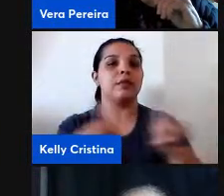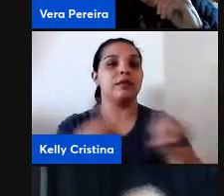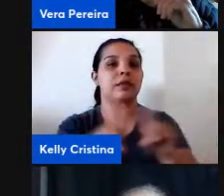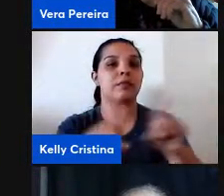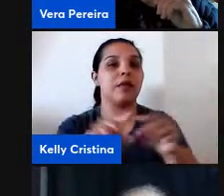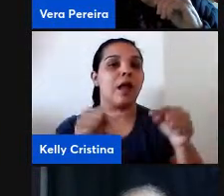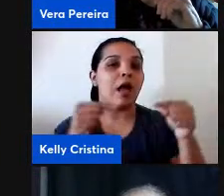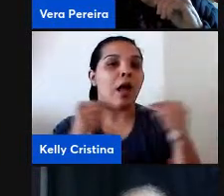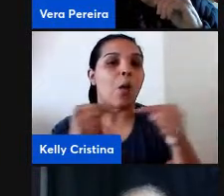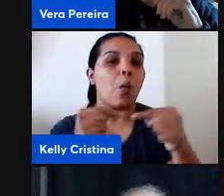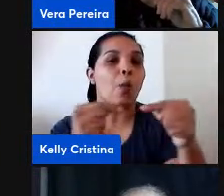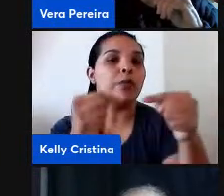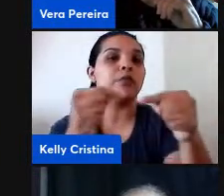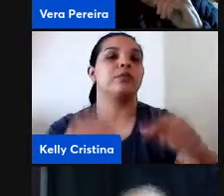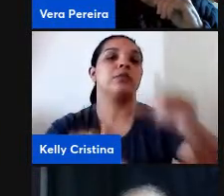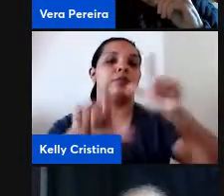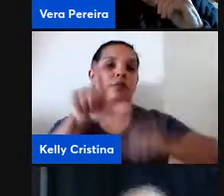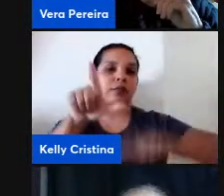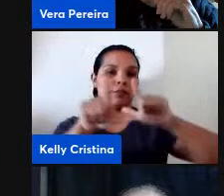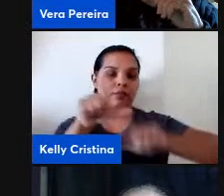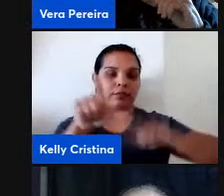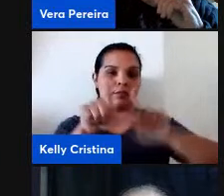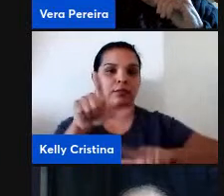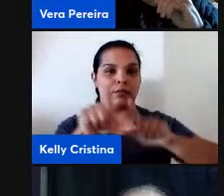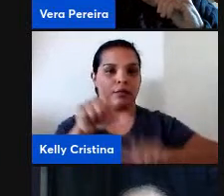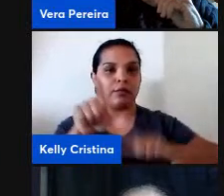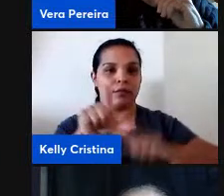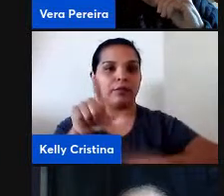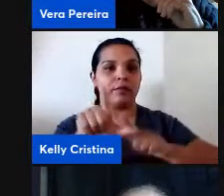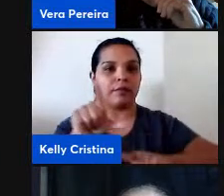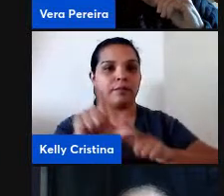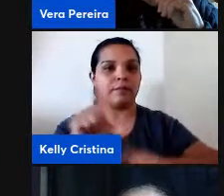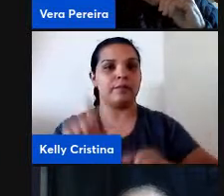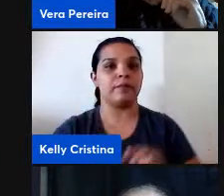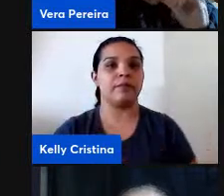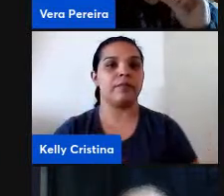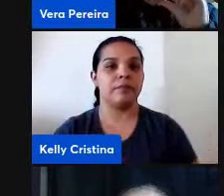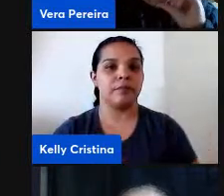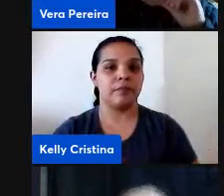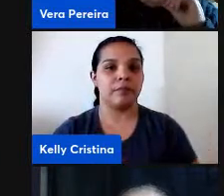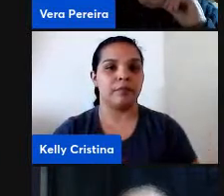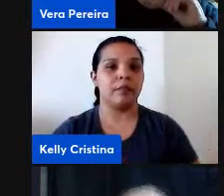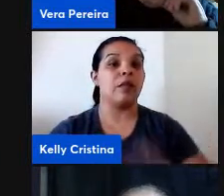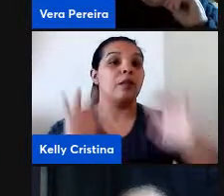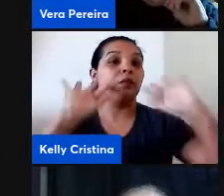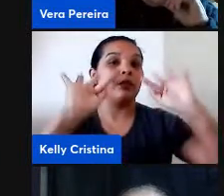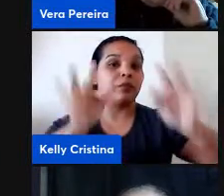combinação das letras. E eu termino por aqui.